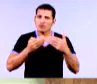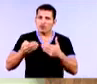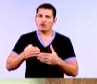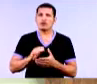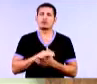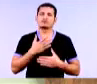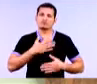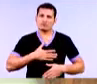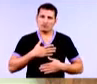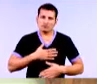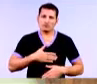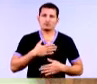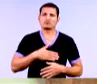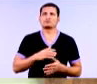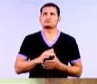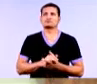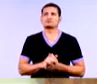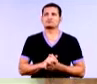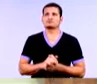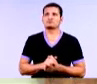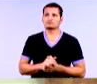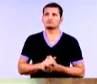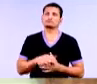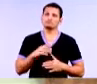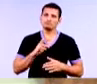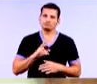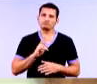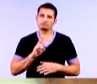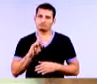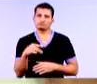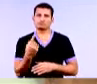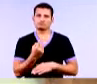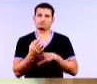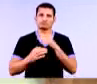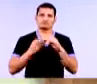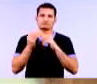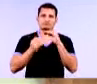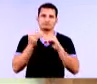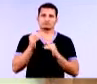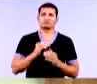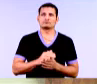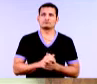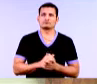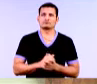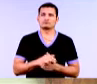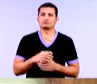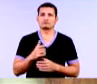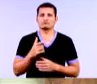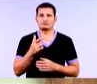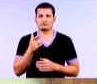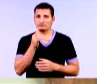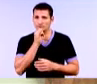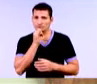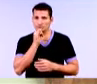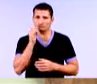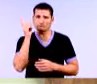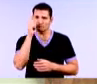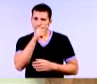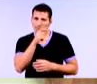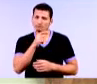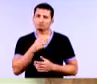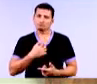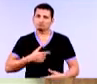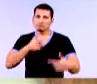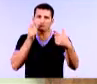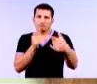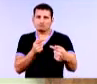bem tranquilamente e assim a gente vai desenvolvendo. Outra coisa, tá difícil? Encare como um